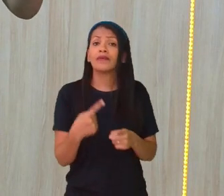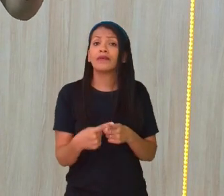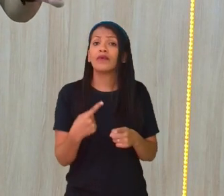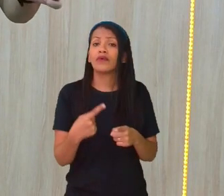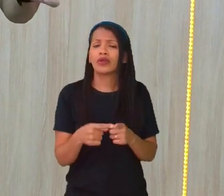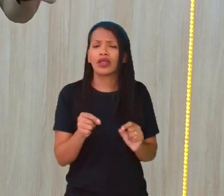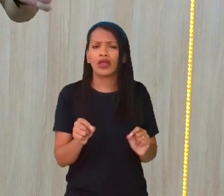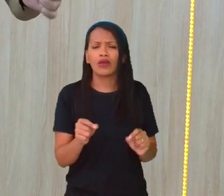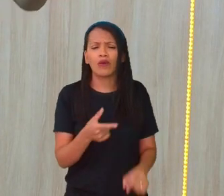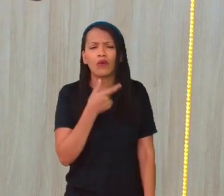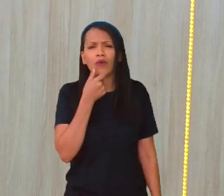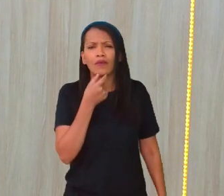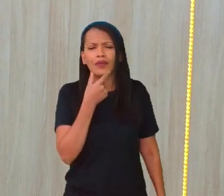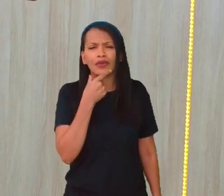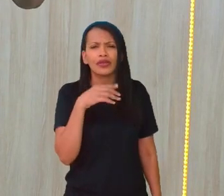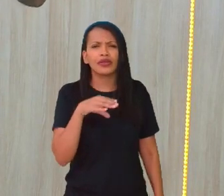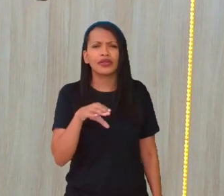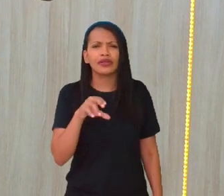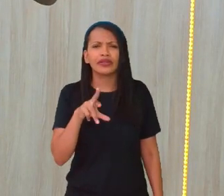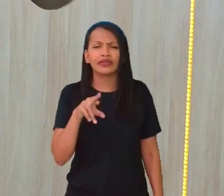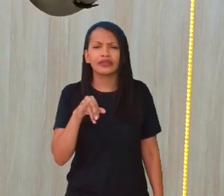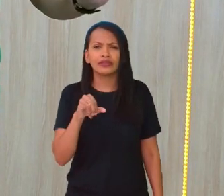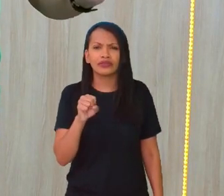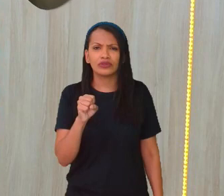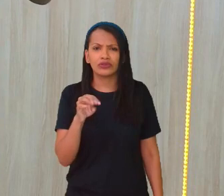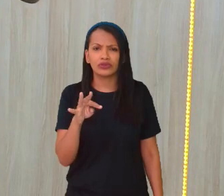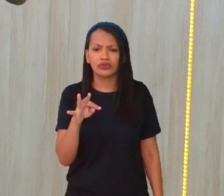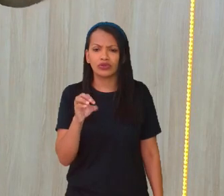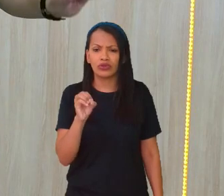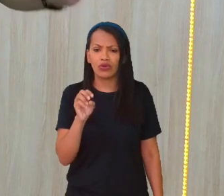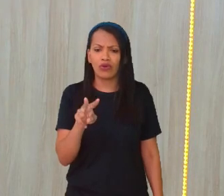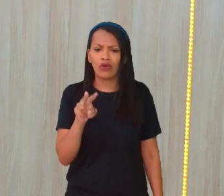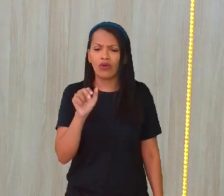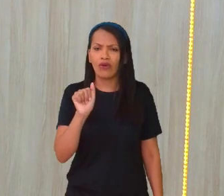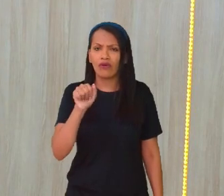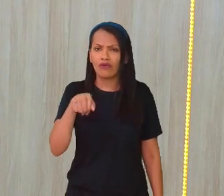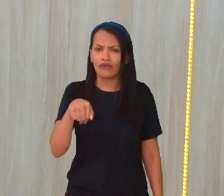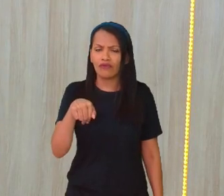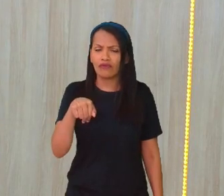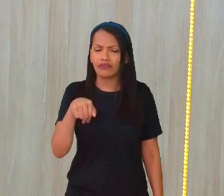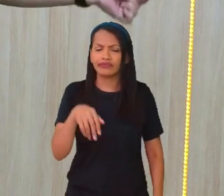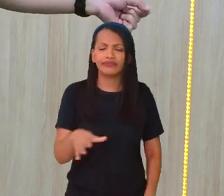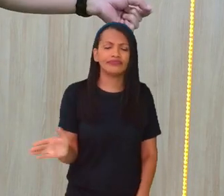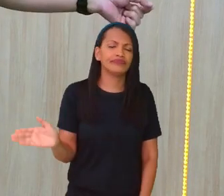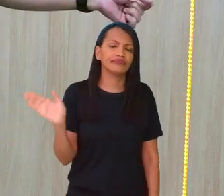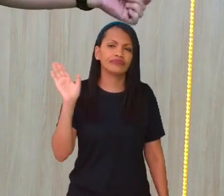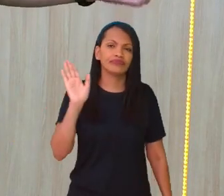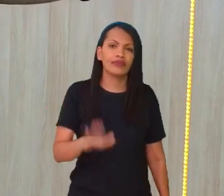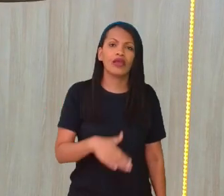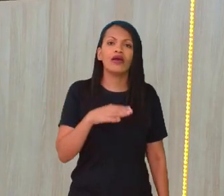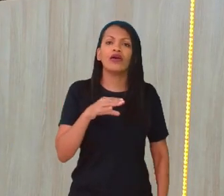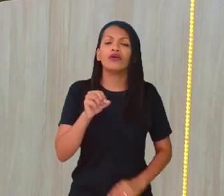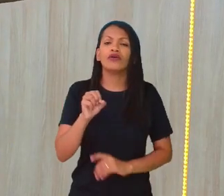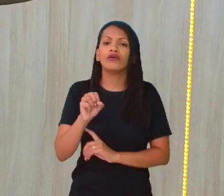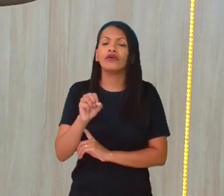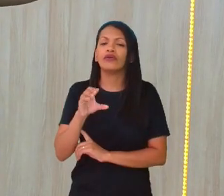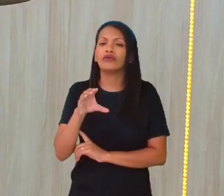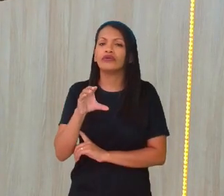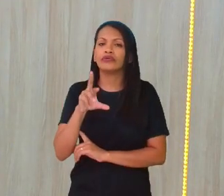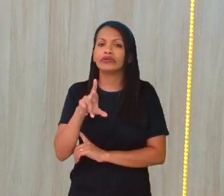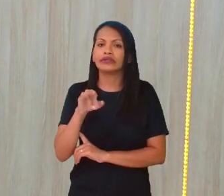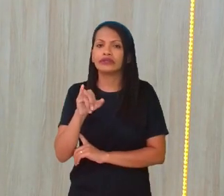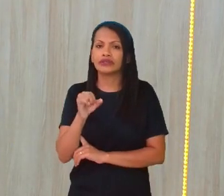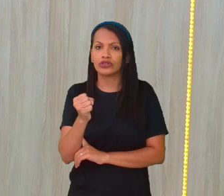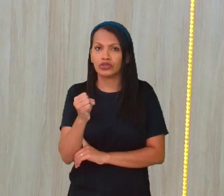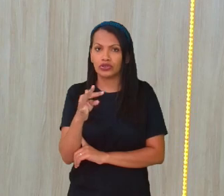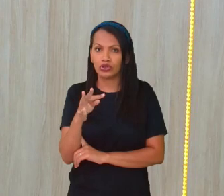Cristóvão Colombo, porque se pensava ter chegado nas costas orientais das Índias, né? E que